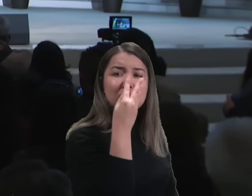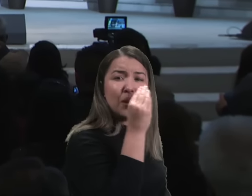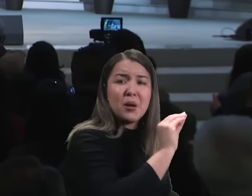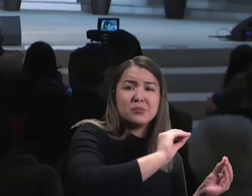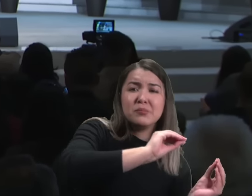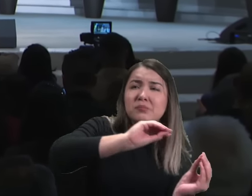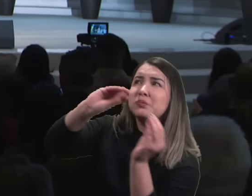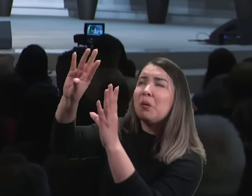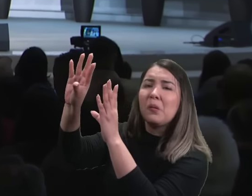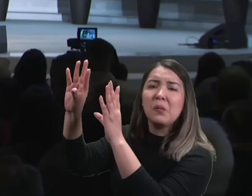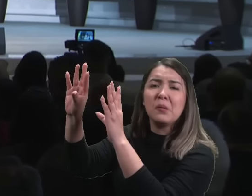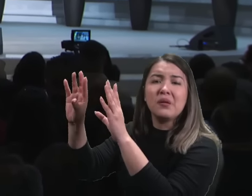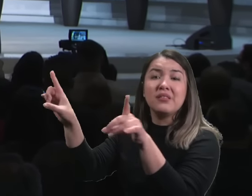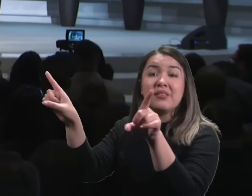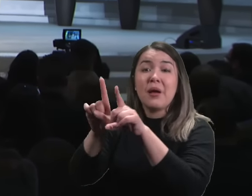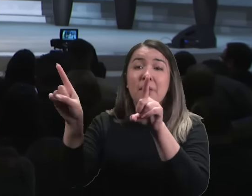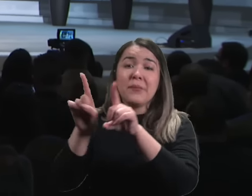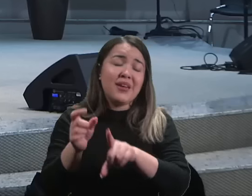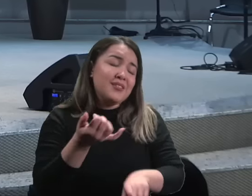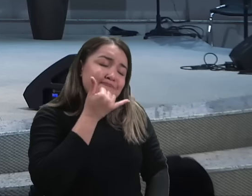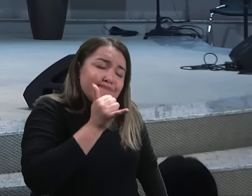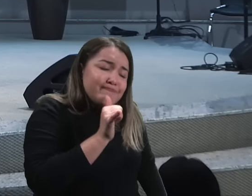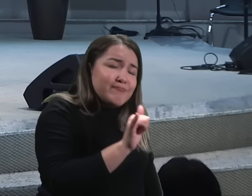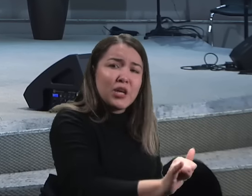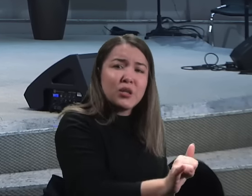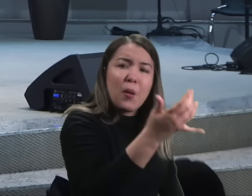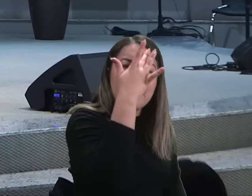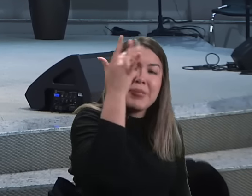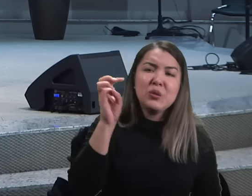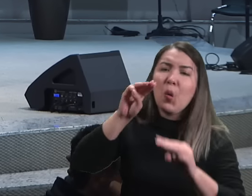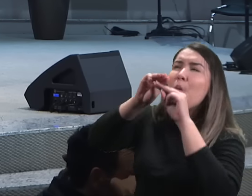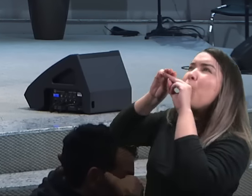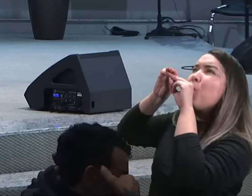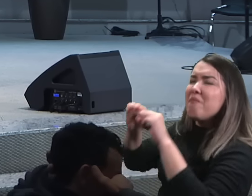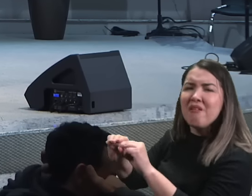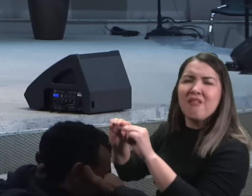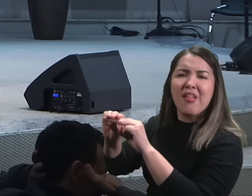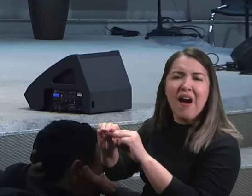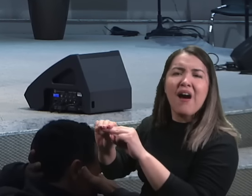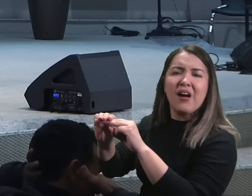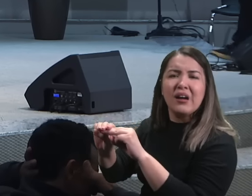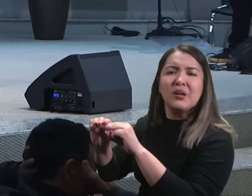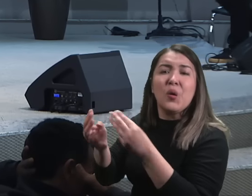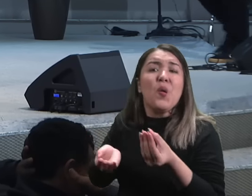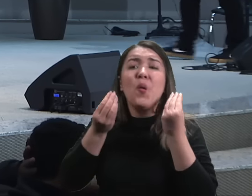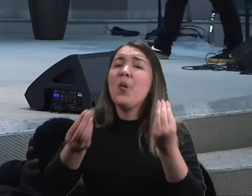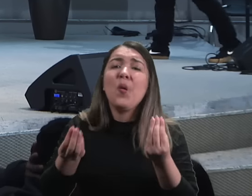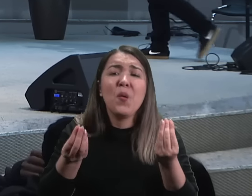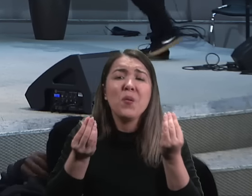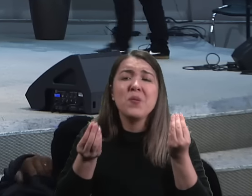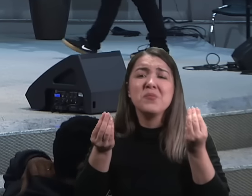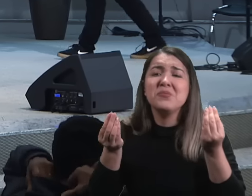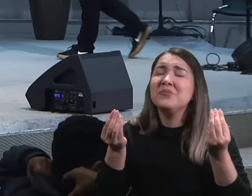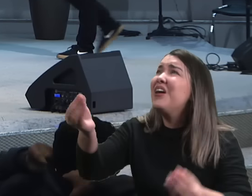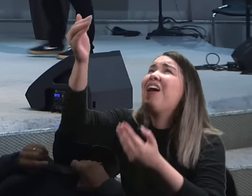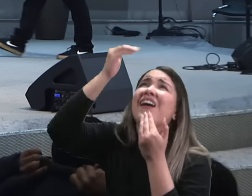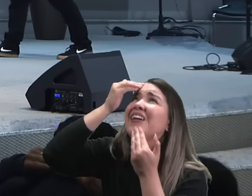e perdoou os que o humilharam como agradecer